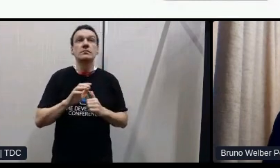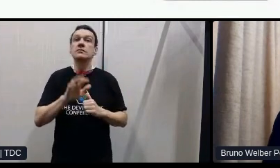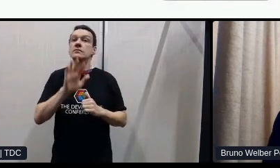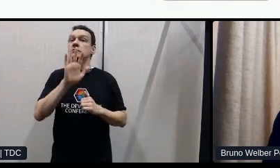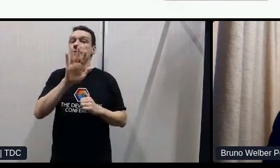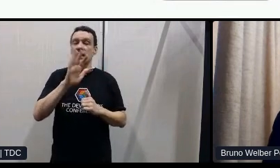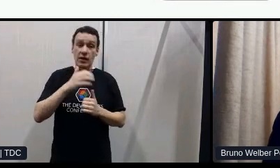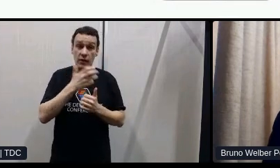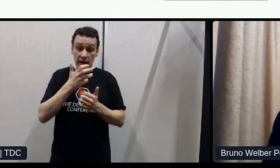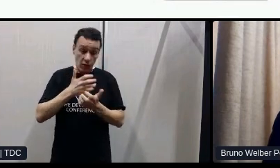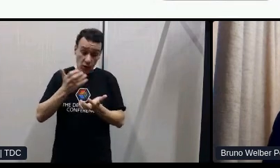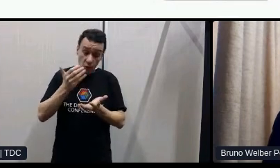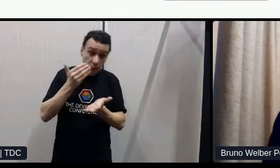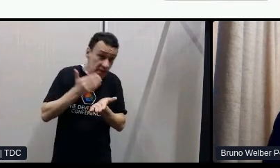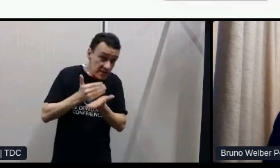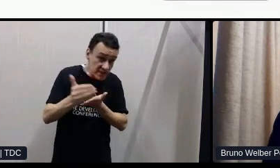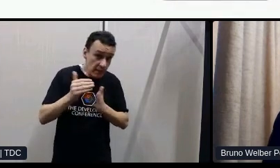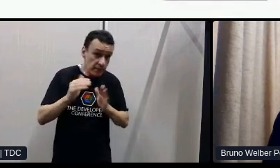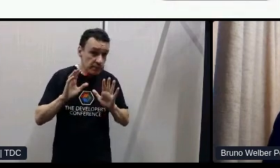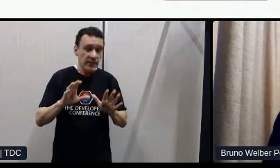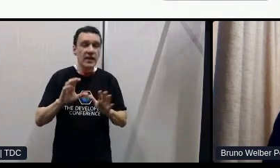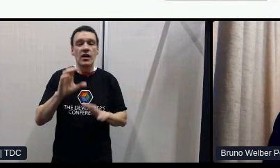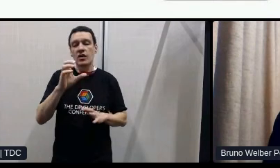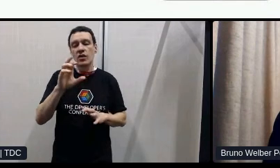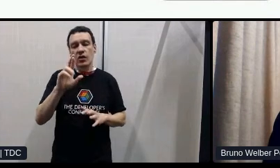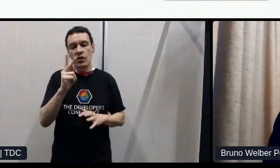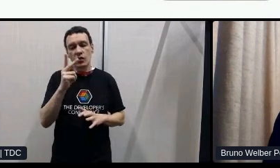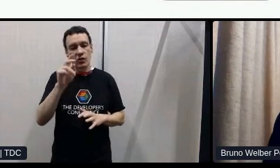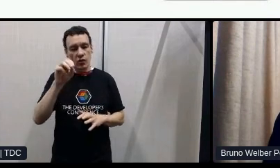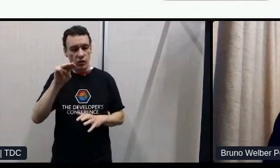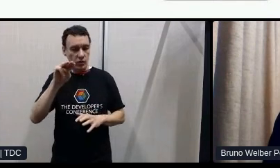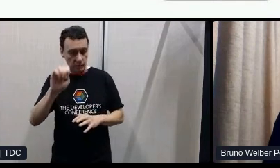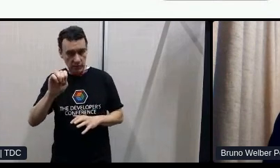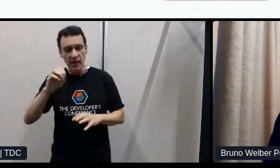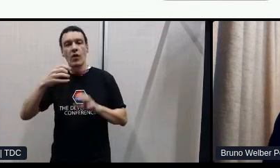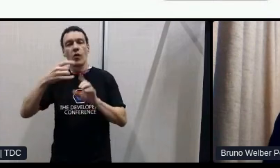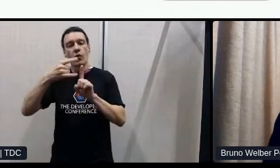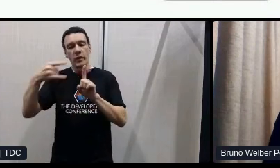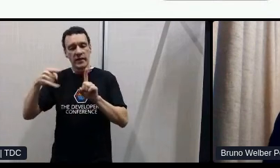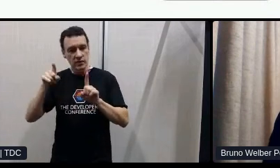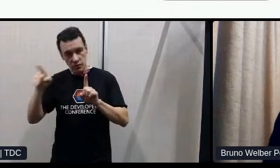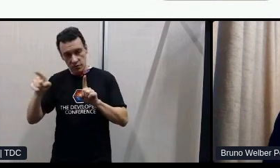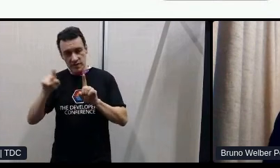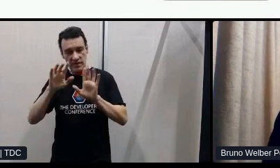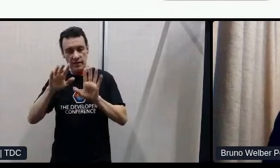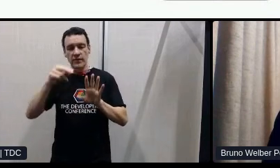inicial, Chrome, Windows, NVDA, sempre vai ser a combinação.